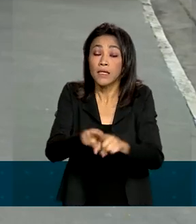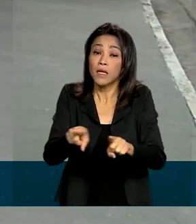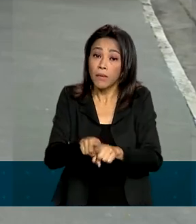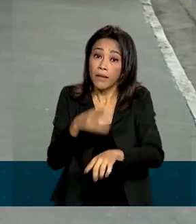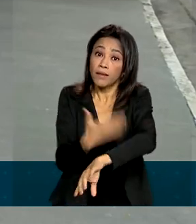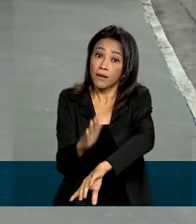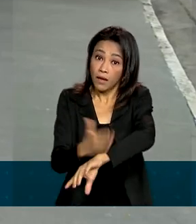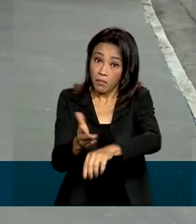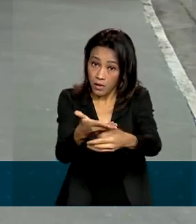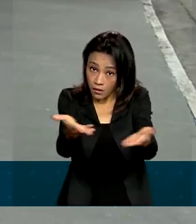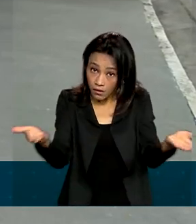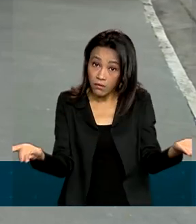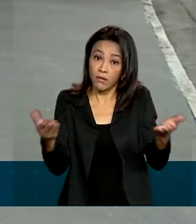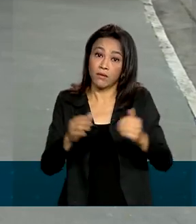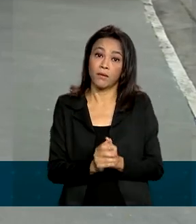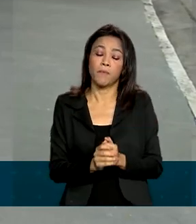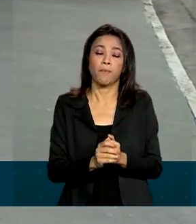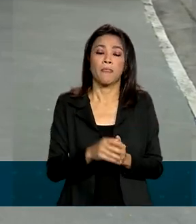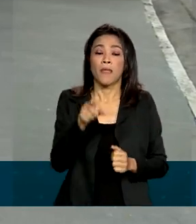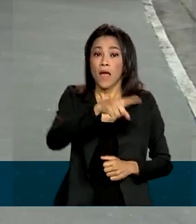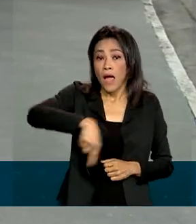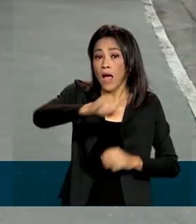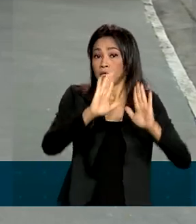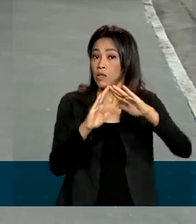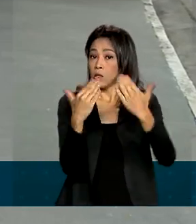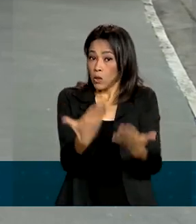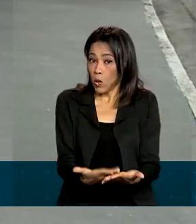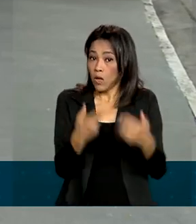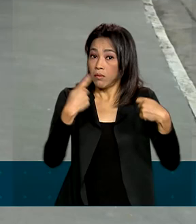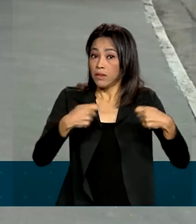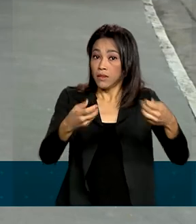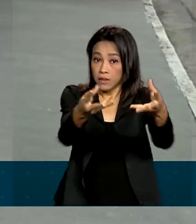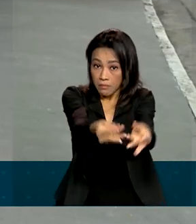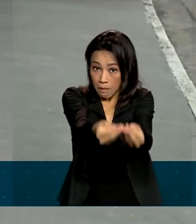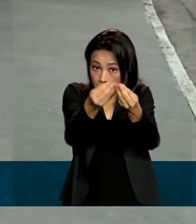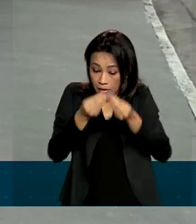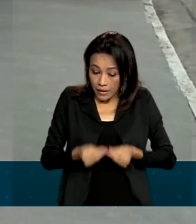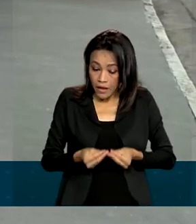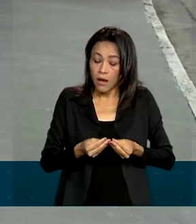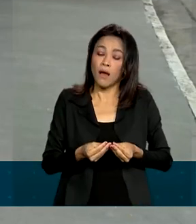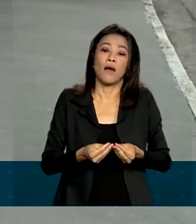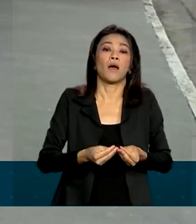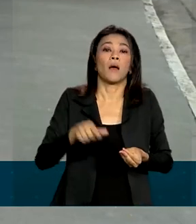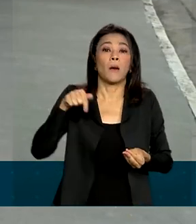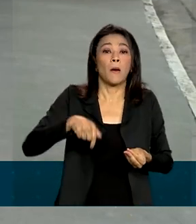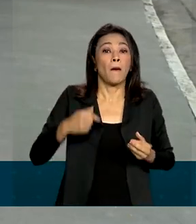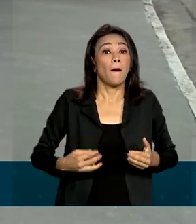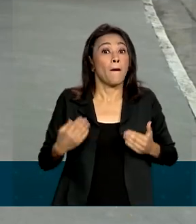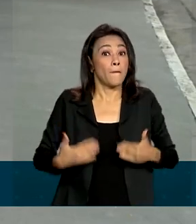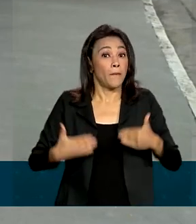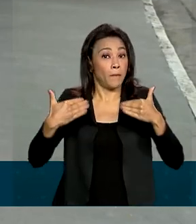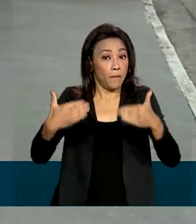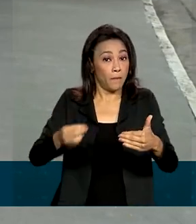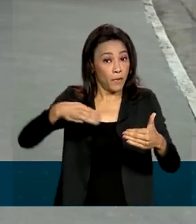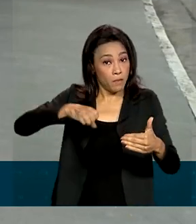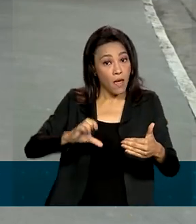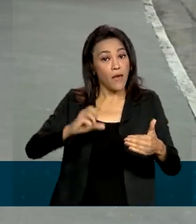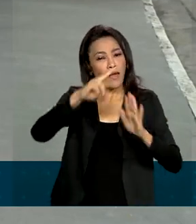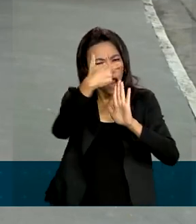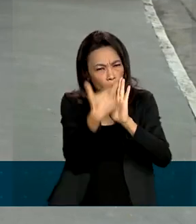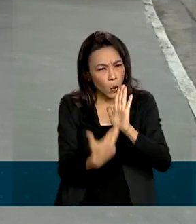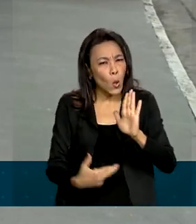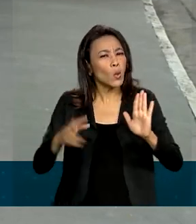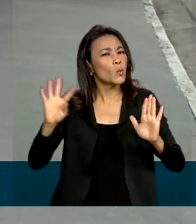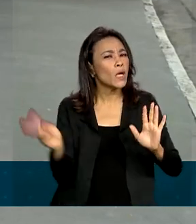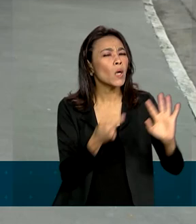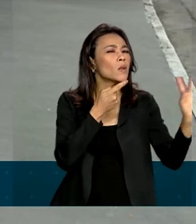programa As instituições de ensino terão de encaminhar ao MEC anualmente relatórios com as ocorrências de assédio